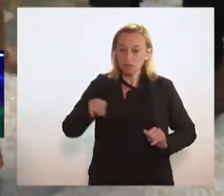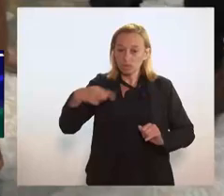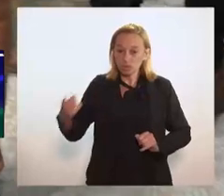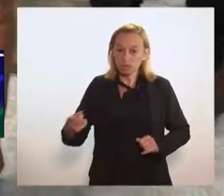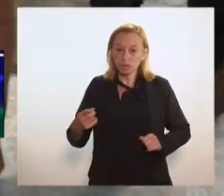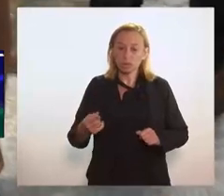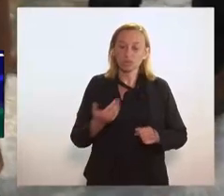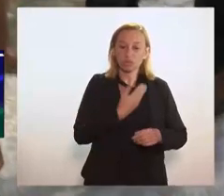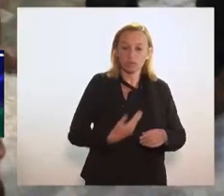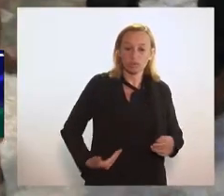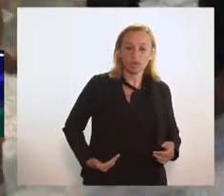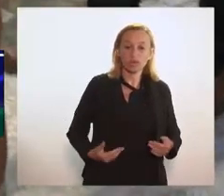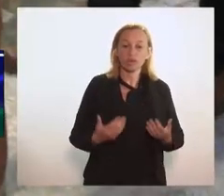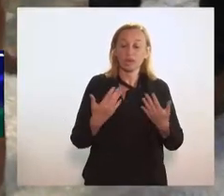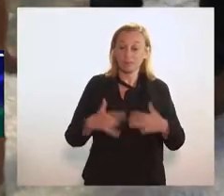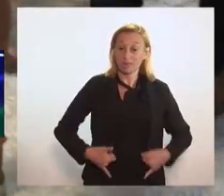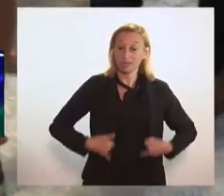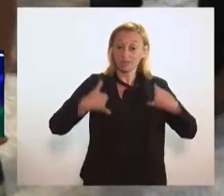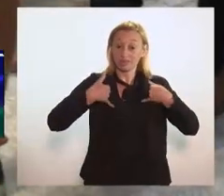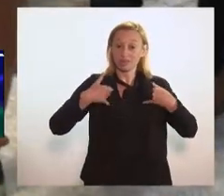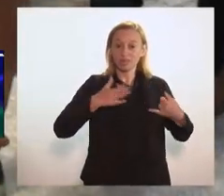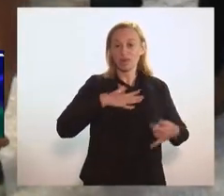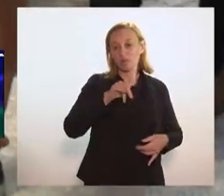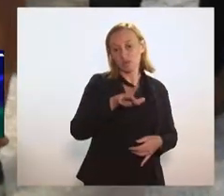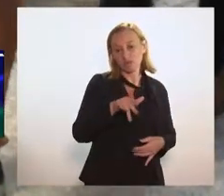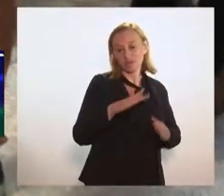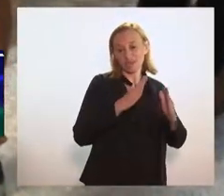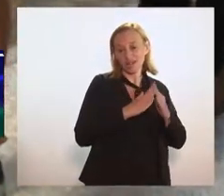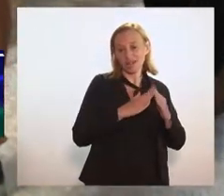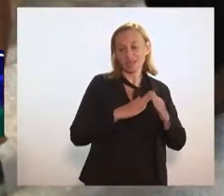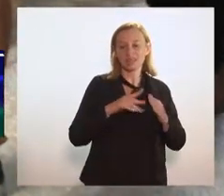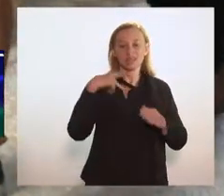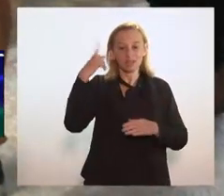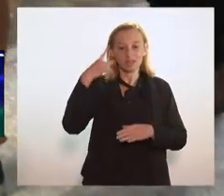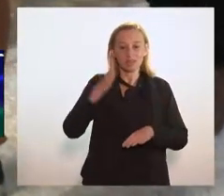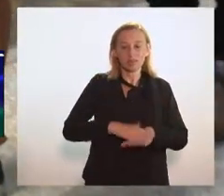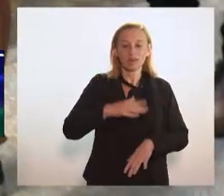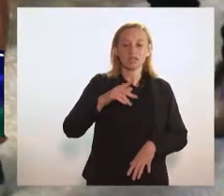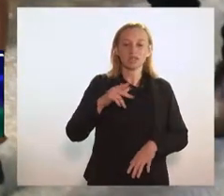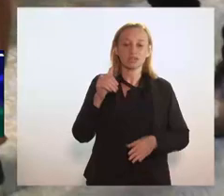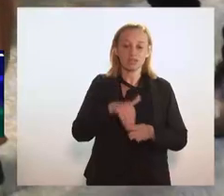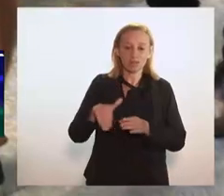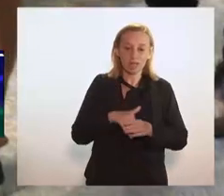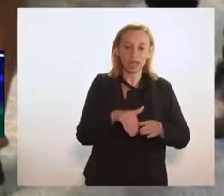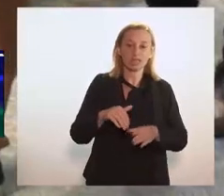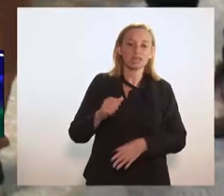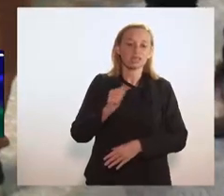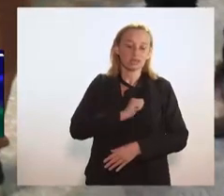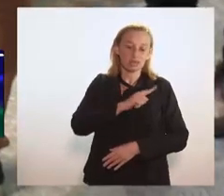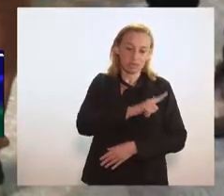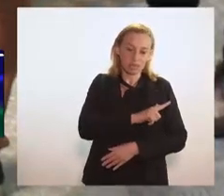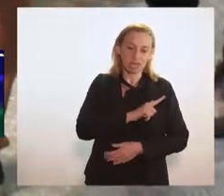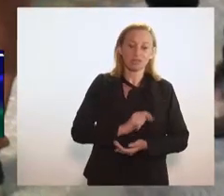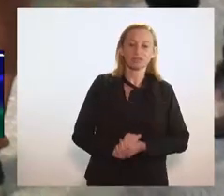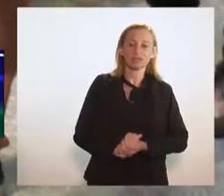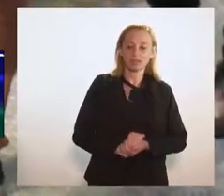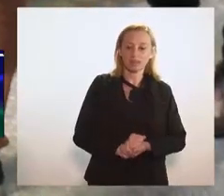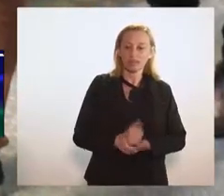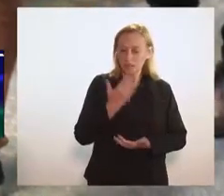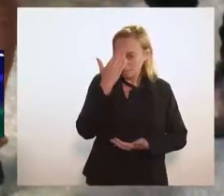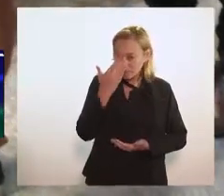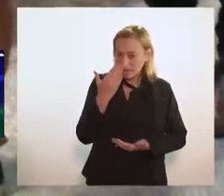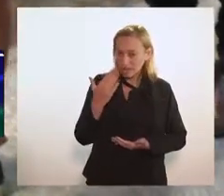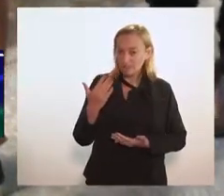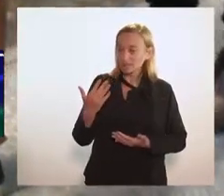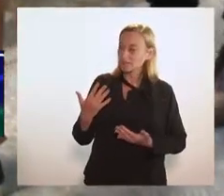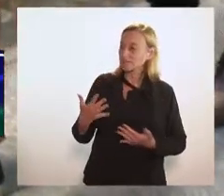prazer imenso receber o meu irmão aqui na casa como vereador, um dos mais votados em São Gonçalo, e o Juan Oliveira, que é um grande parceiro de longa data. Obrigado pela presença de